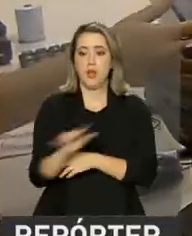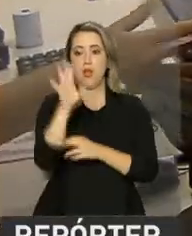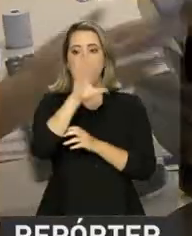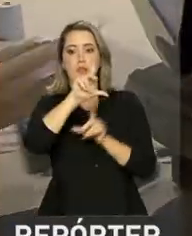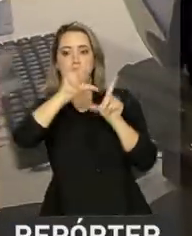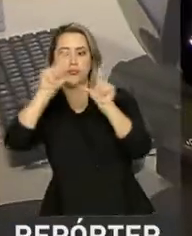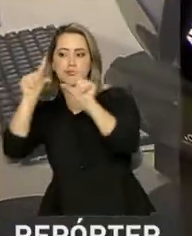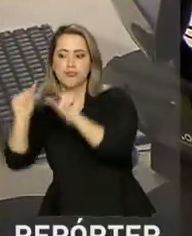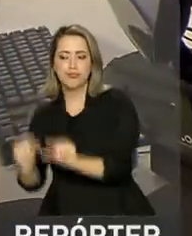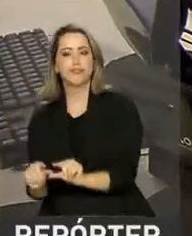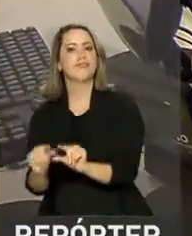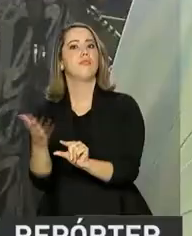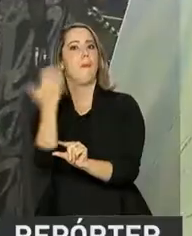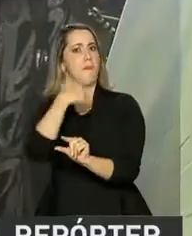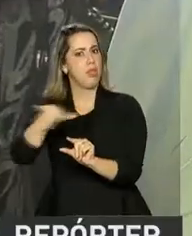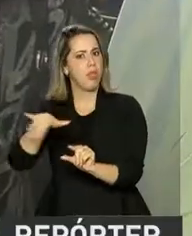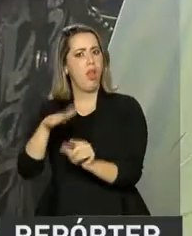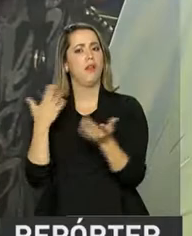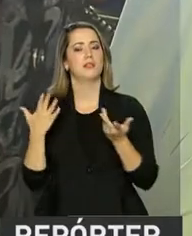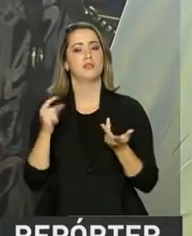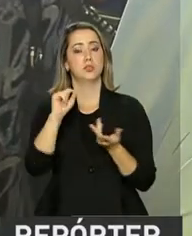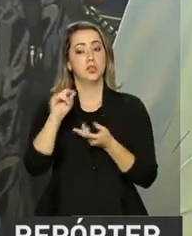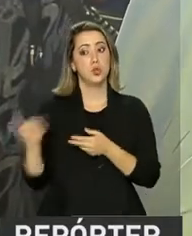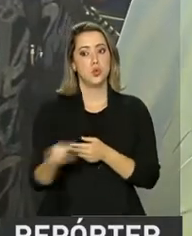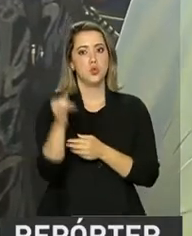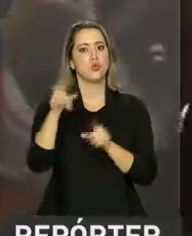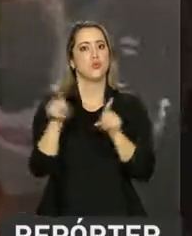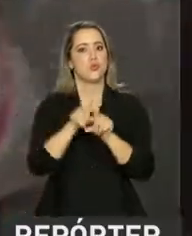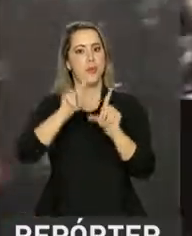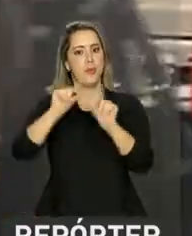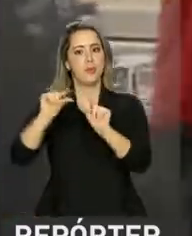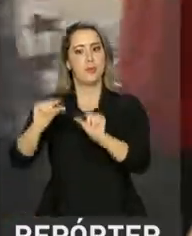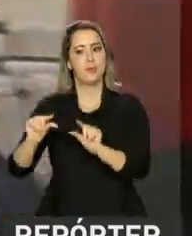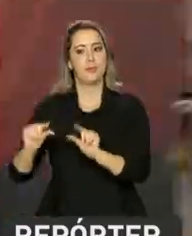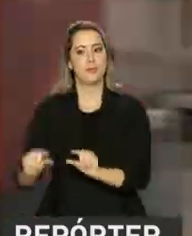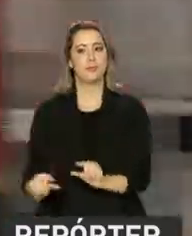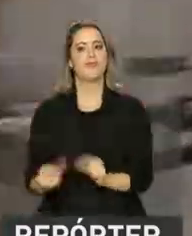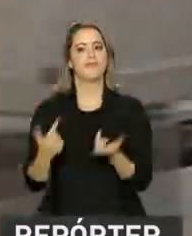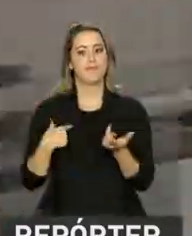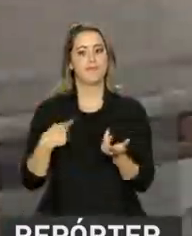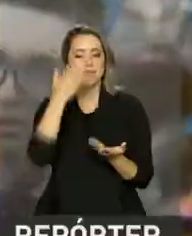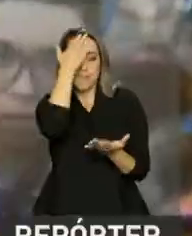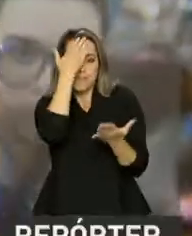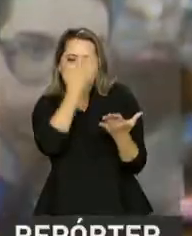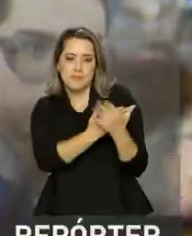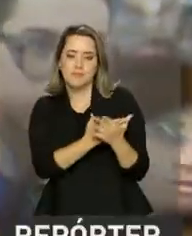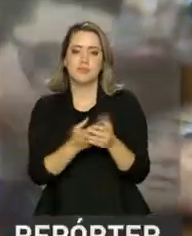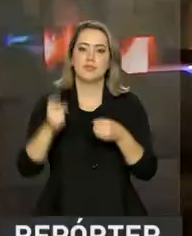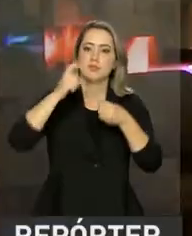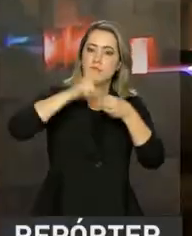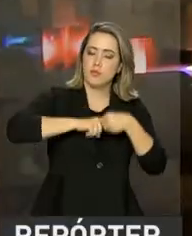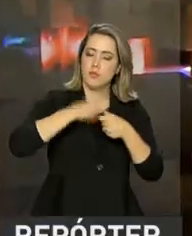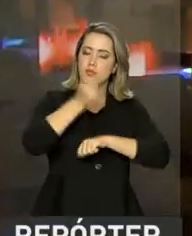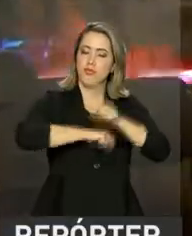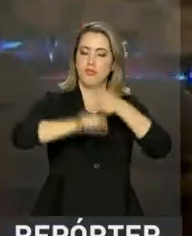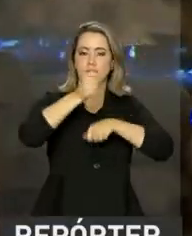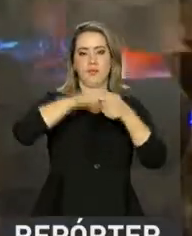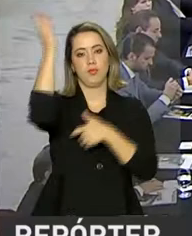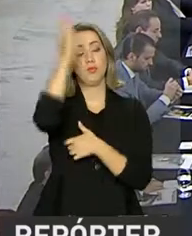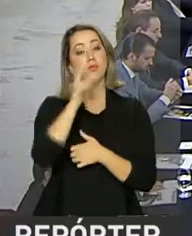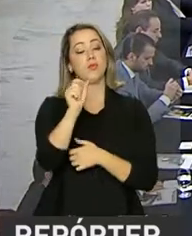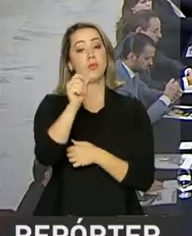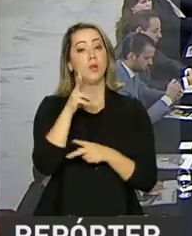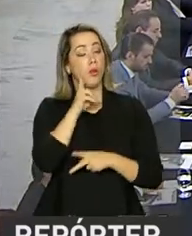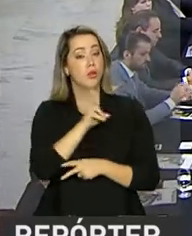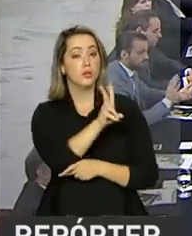caiu para menos da metade e os juros vêm diminuindo a confiança foi restabelecida na economia brasileira na